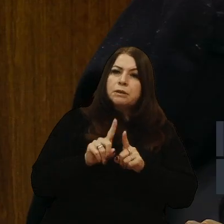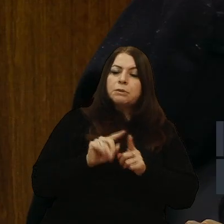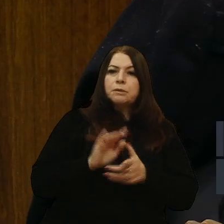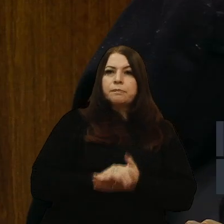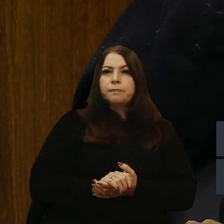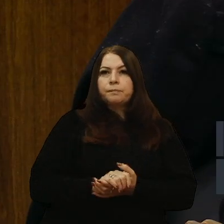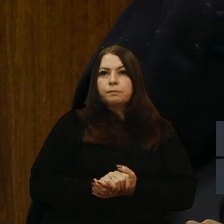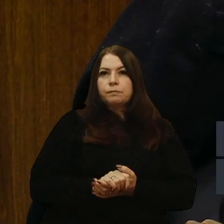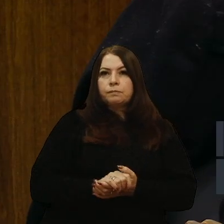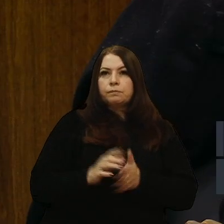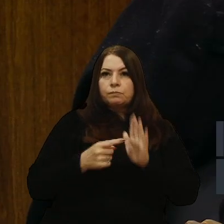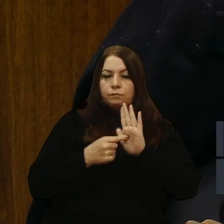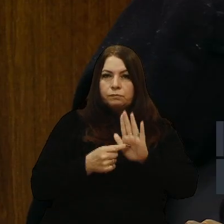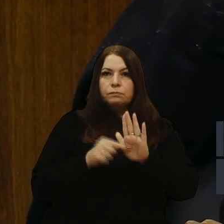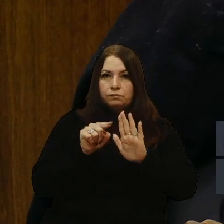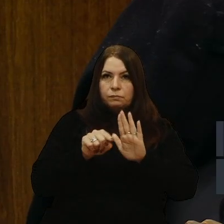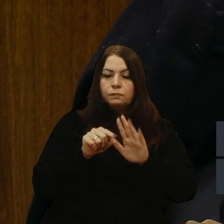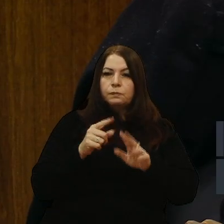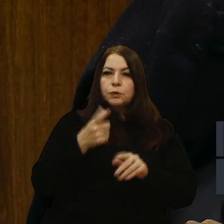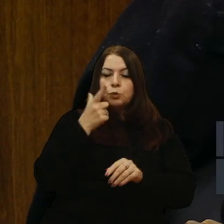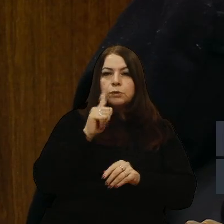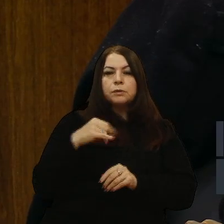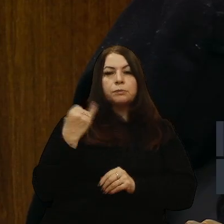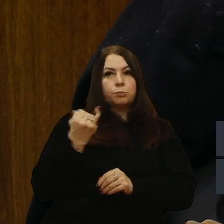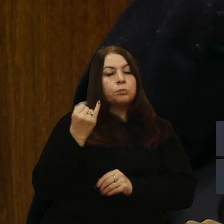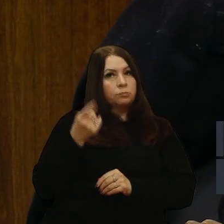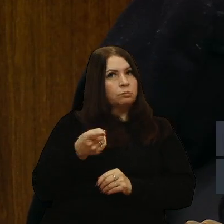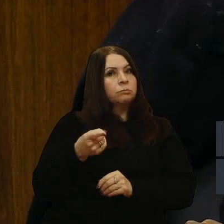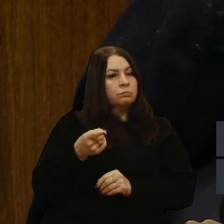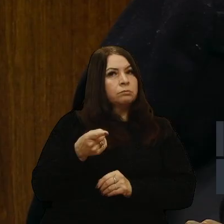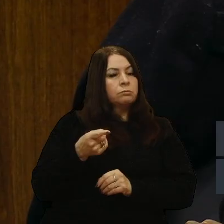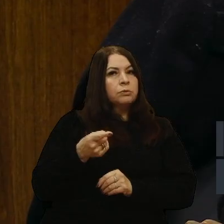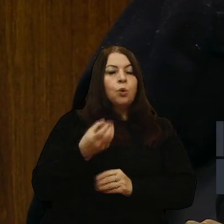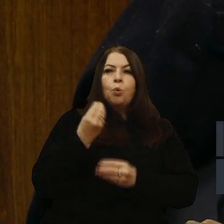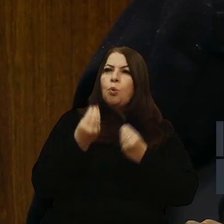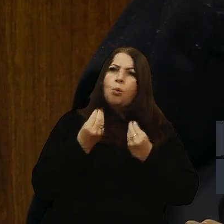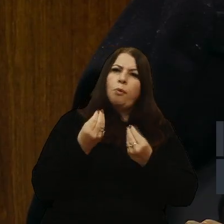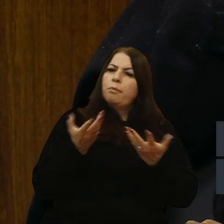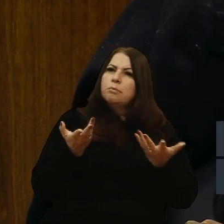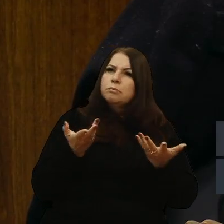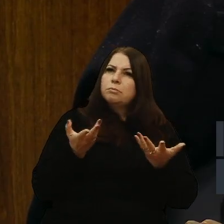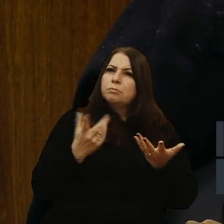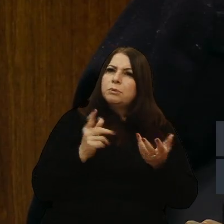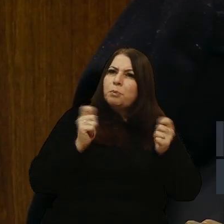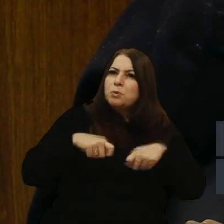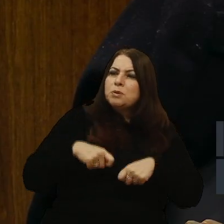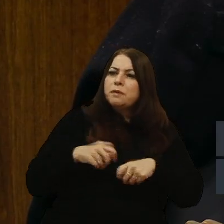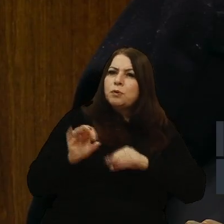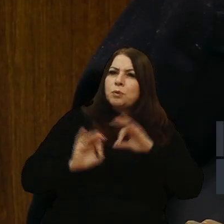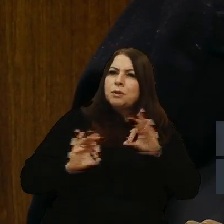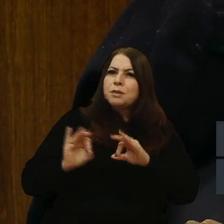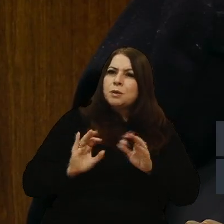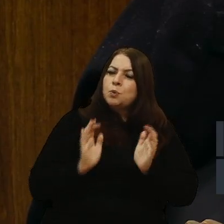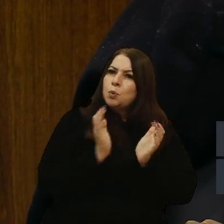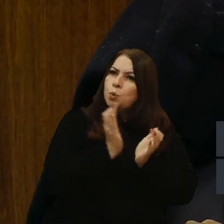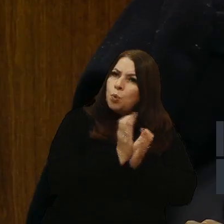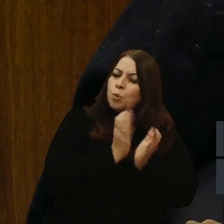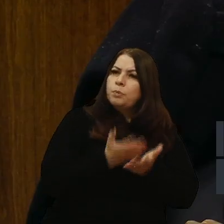só para trazer aqui uma questão que eu considero importante: como pode ser possível organizar em